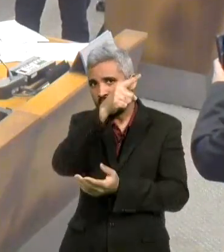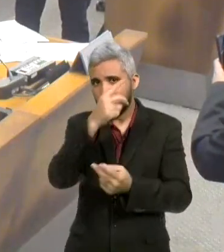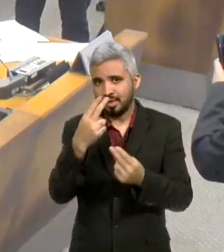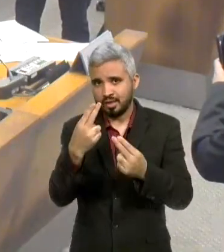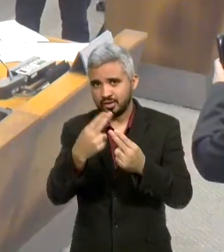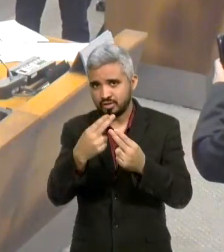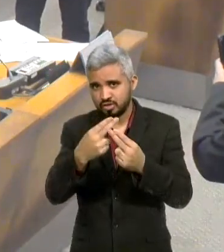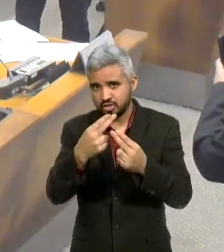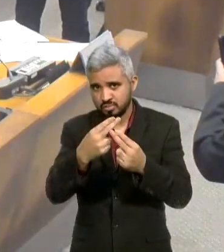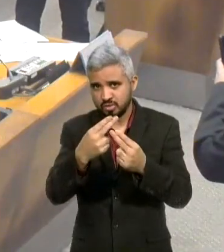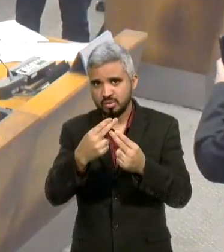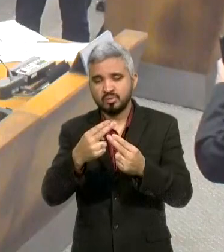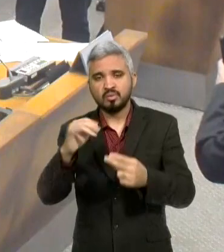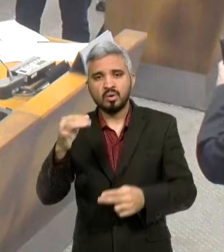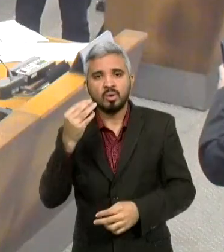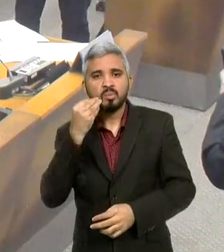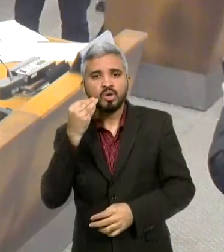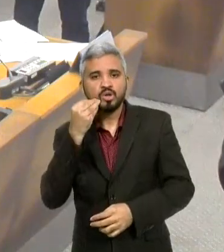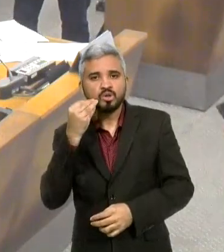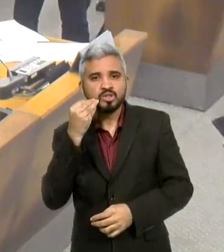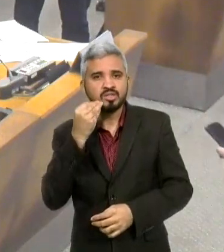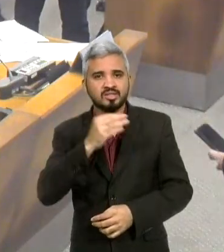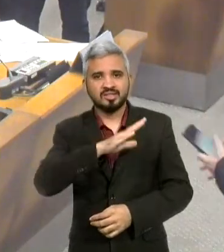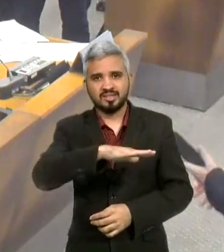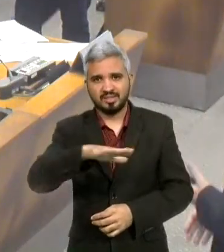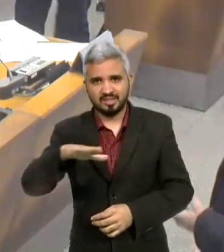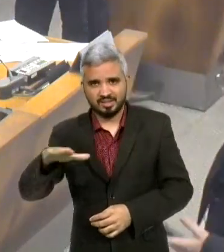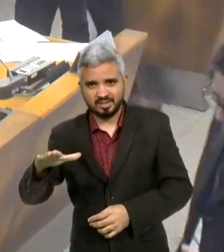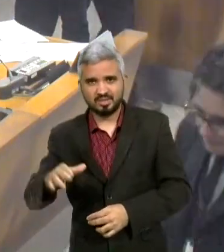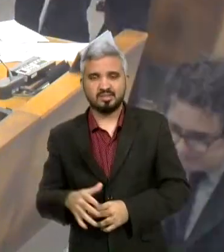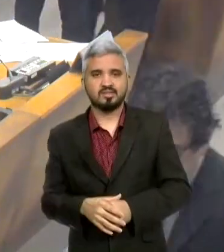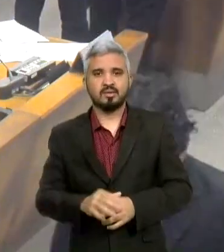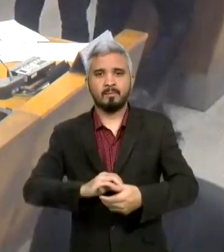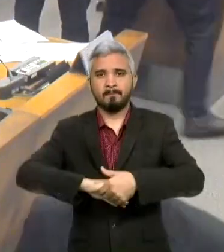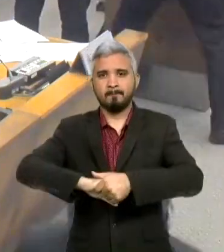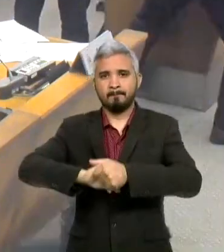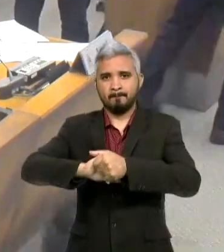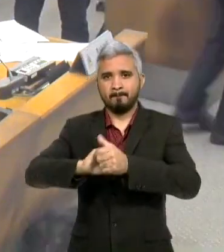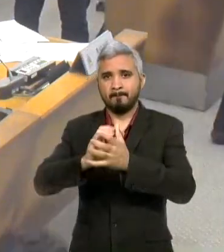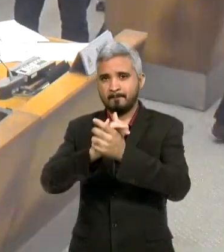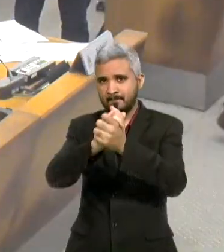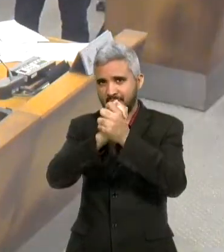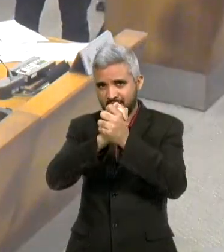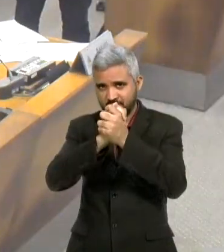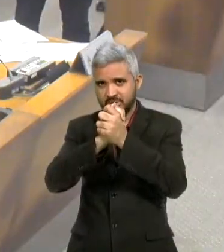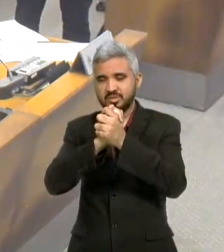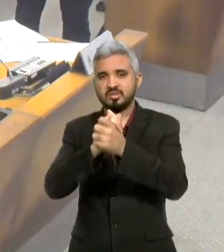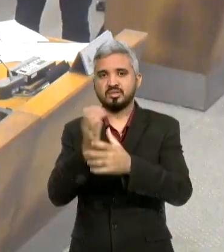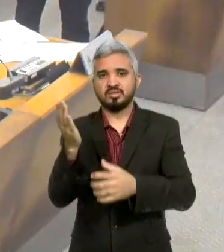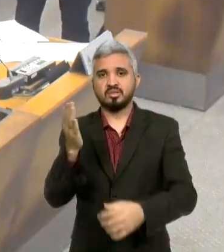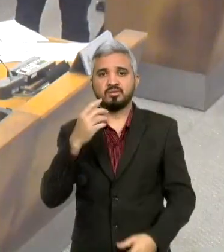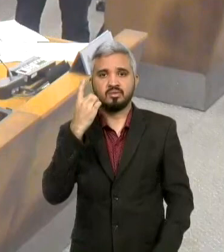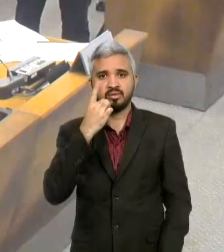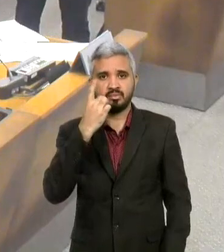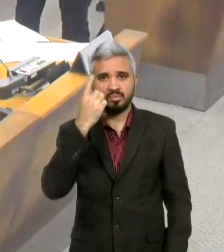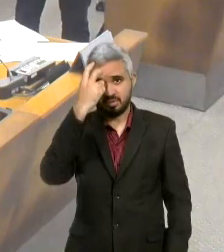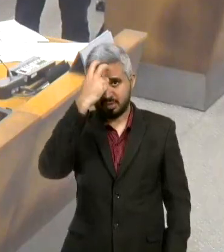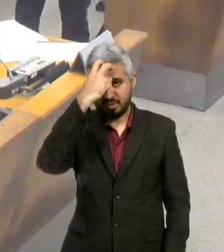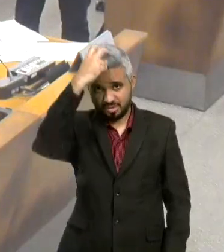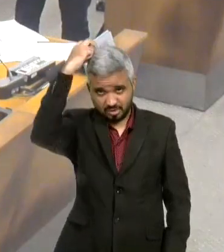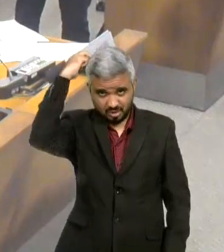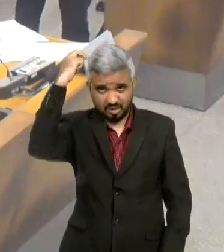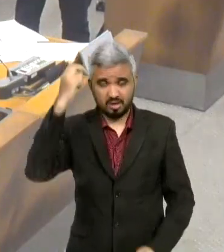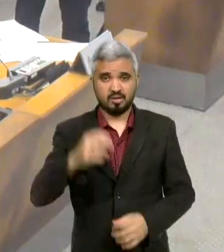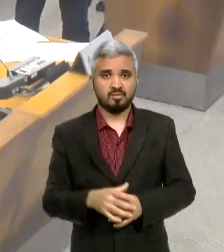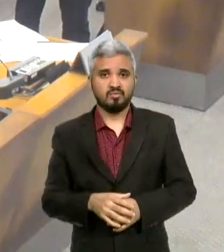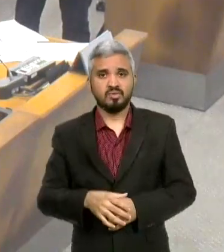mais crianças. E só parabenizar e cumprimentar a lucidez do deputado Neto com as suas pautas aqui dentro da casa. Essa é mais uma,